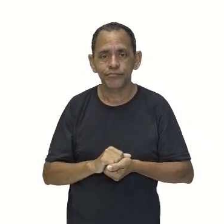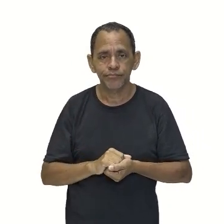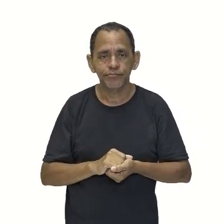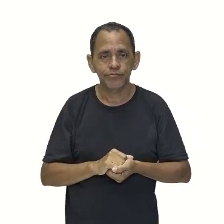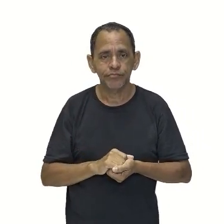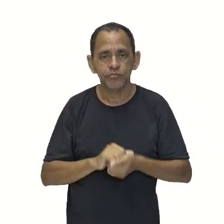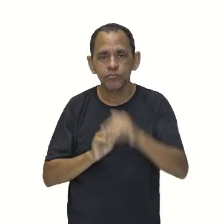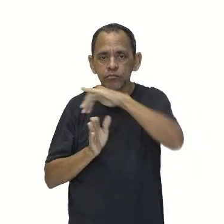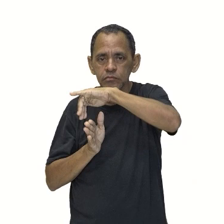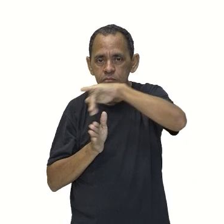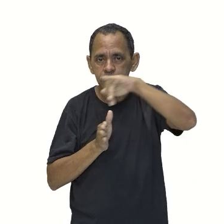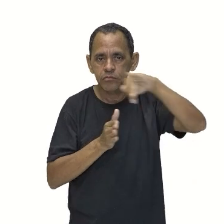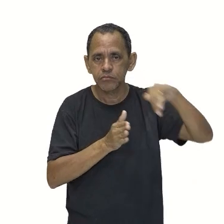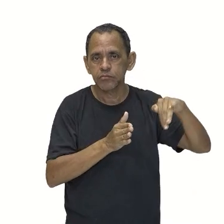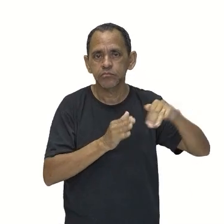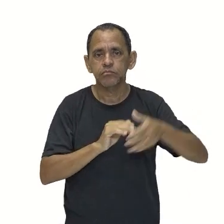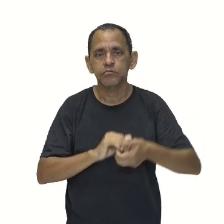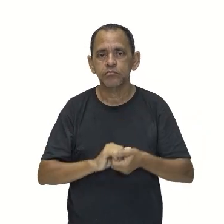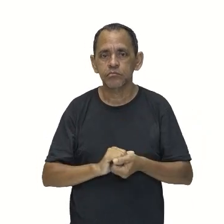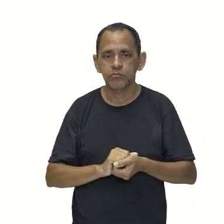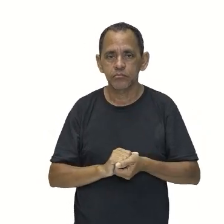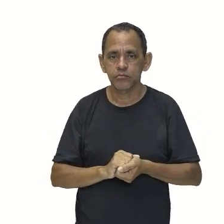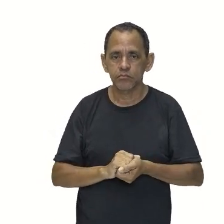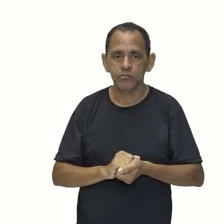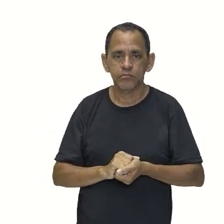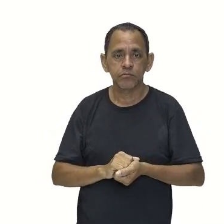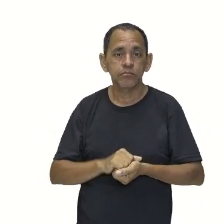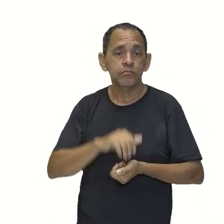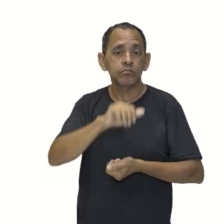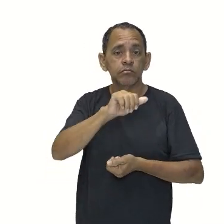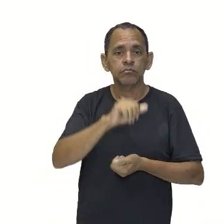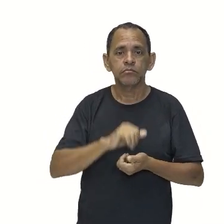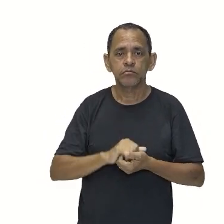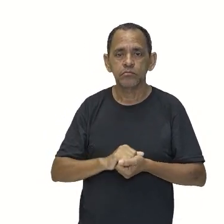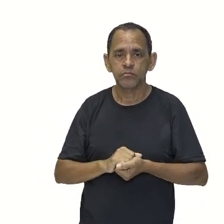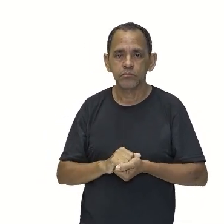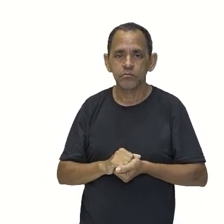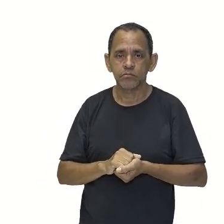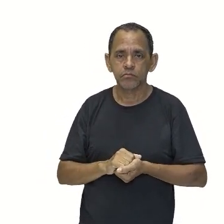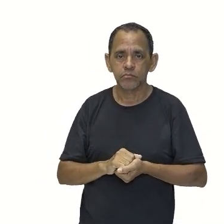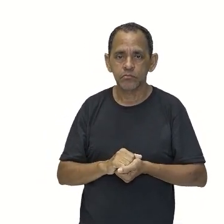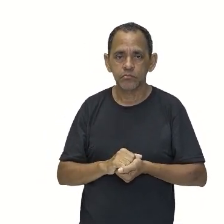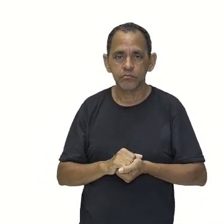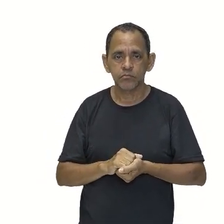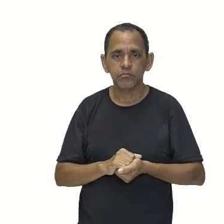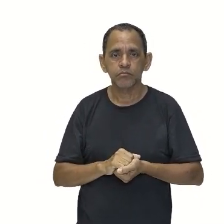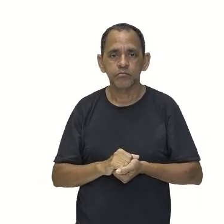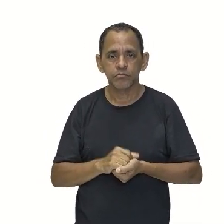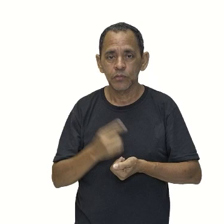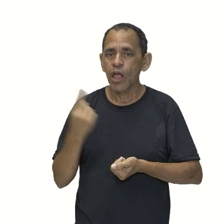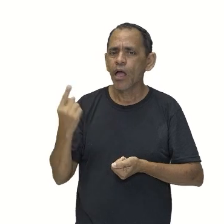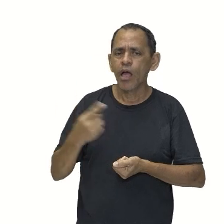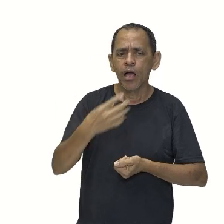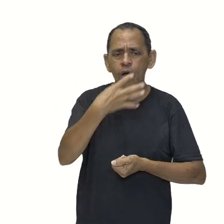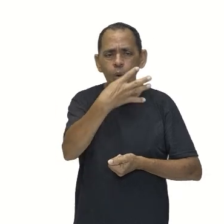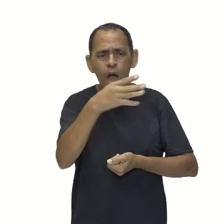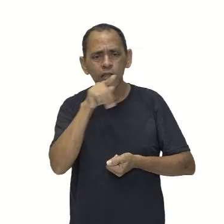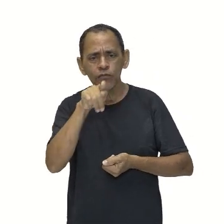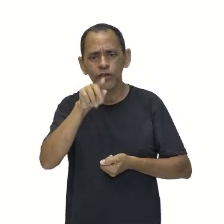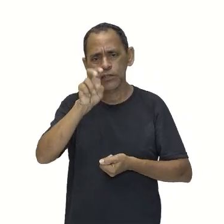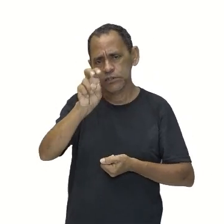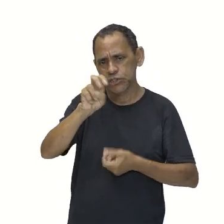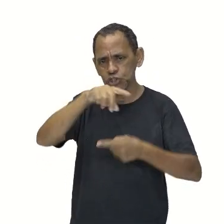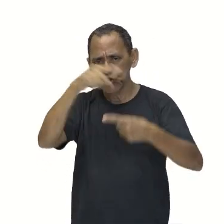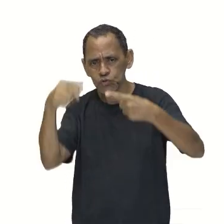as condições de trabalhar, olha, ficando 4 vezes 5 dividido por 2,